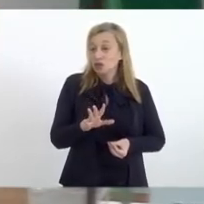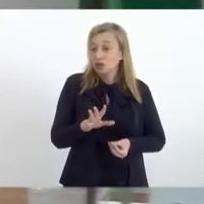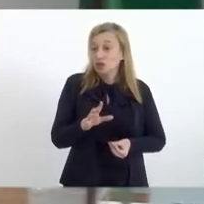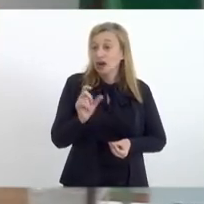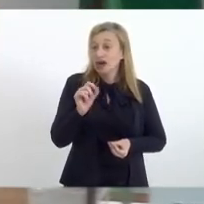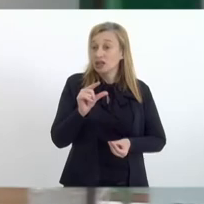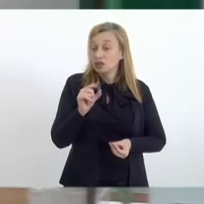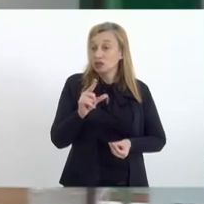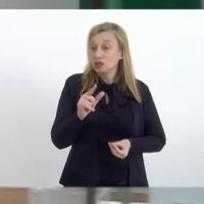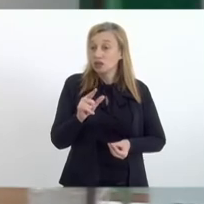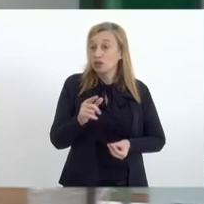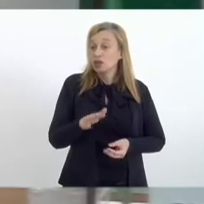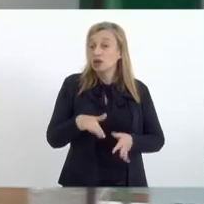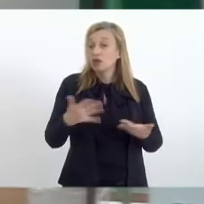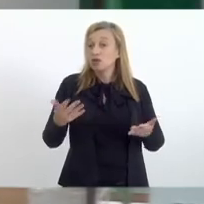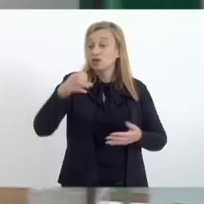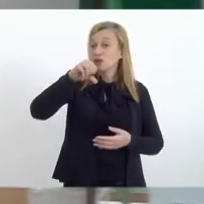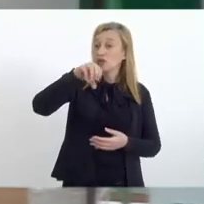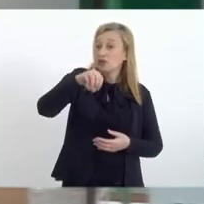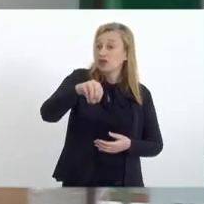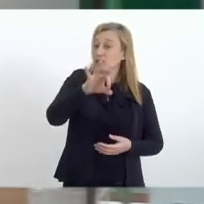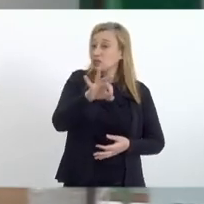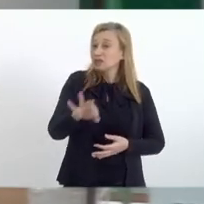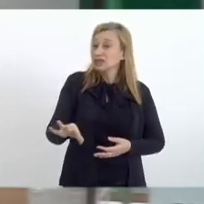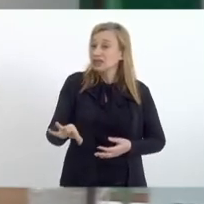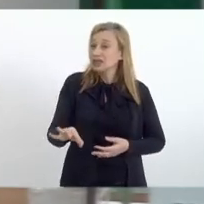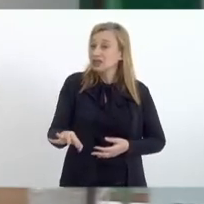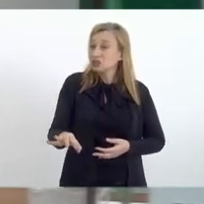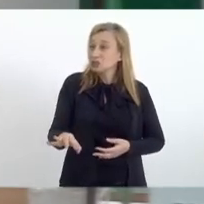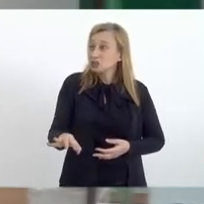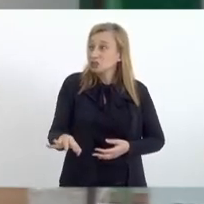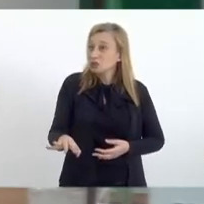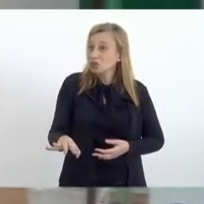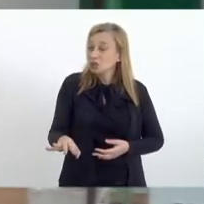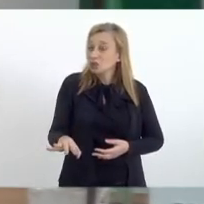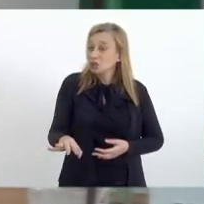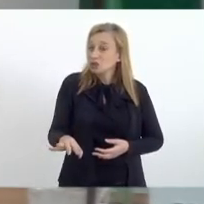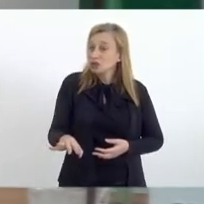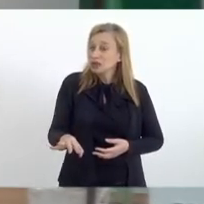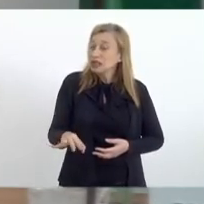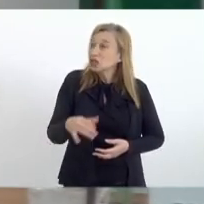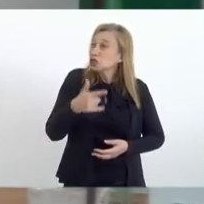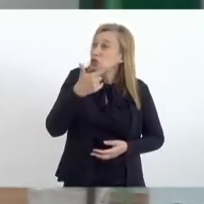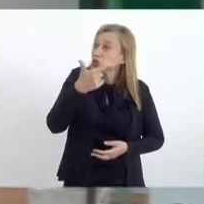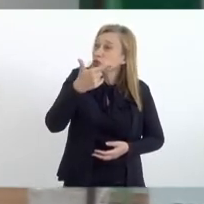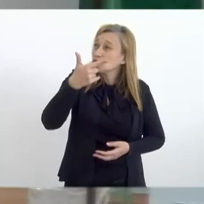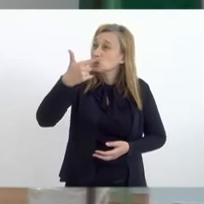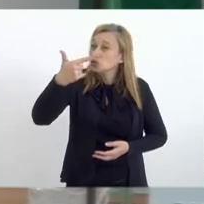Uma vez eu calculei, dava lá em 2000, peguei o plano atuarial, dava em